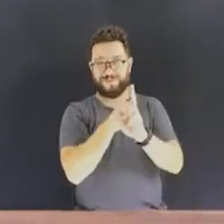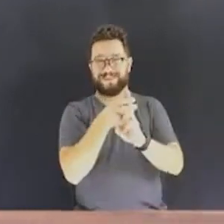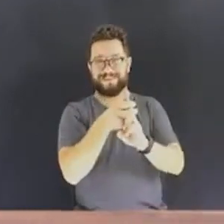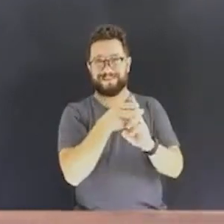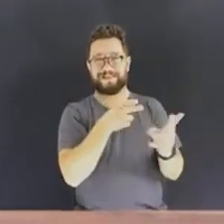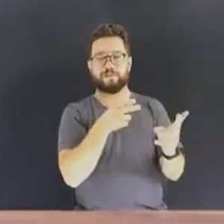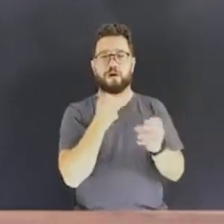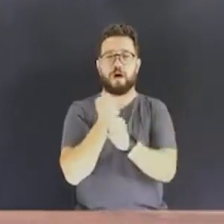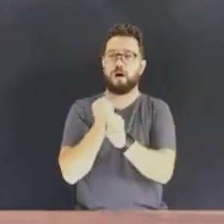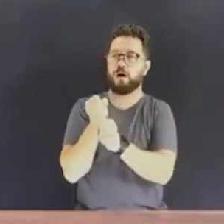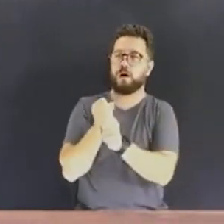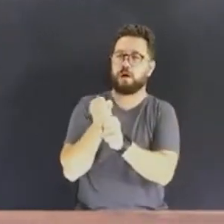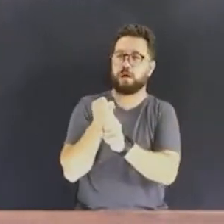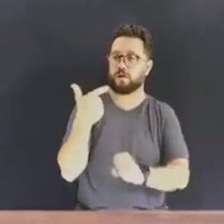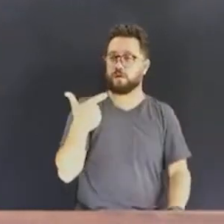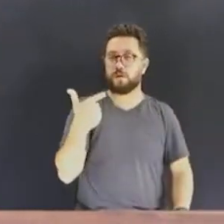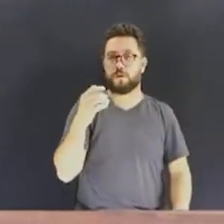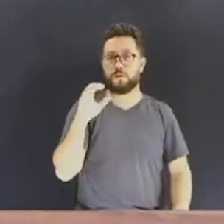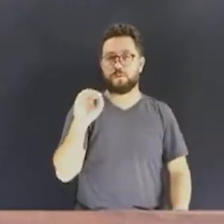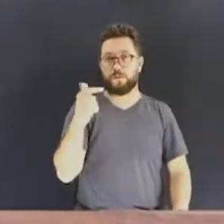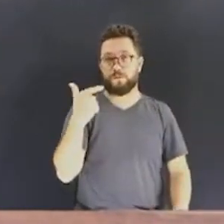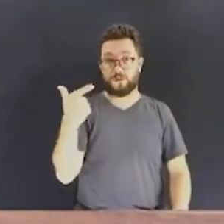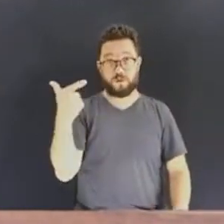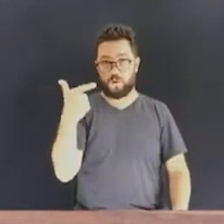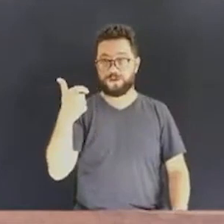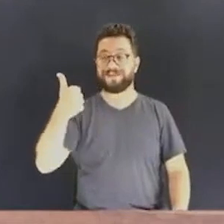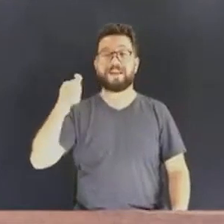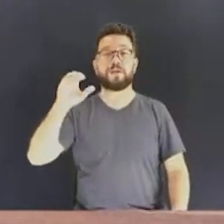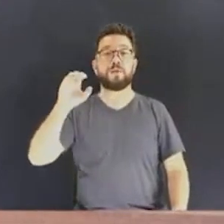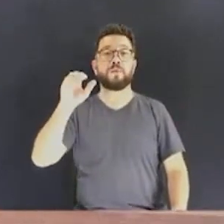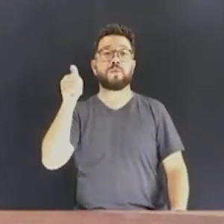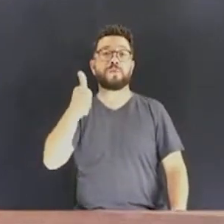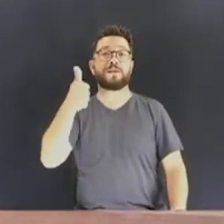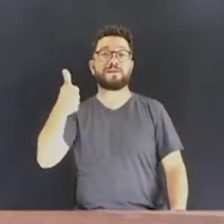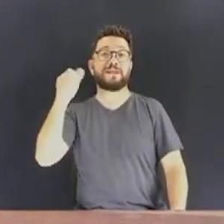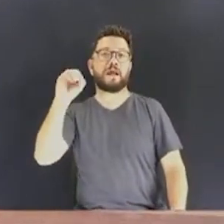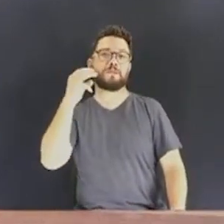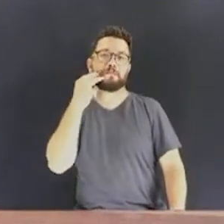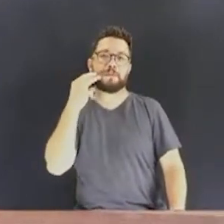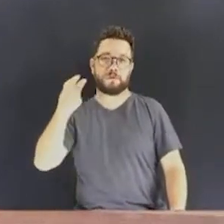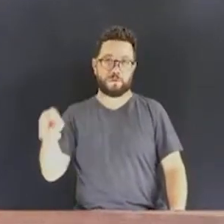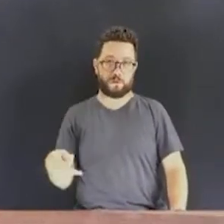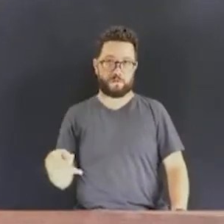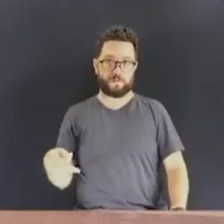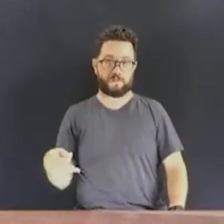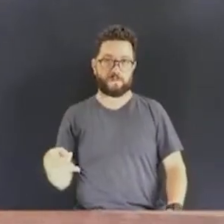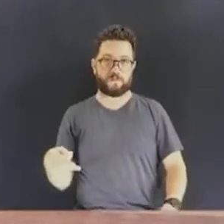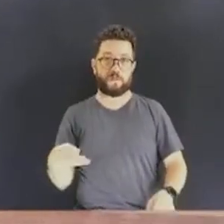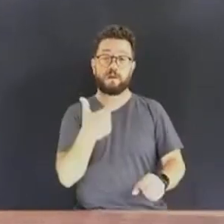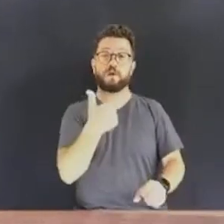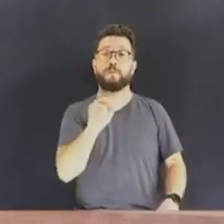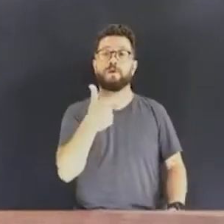2022, foi 110 milhões, e 2023 nós repassamos também algo em torno desse valor para fazer frente